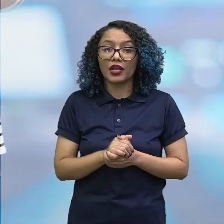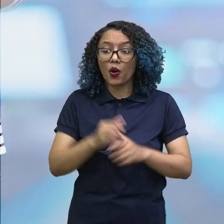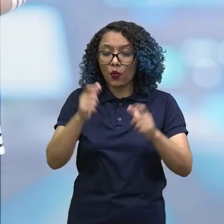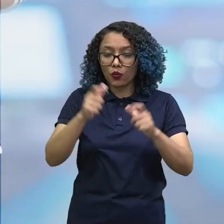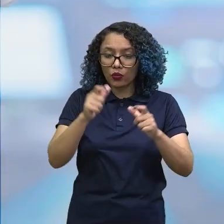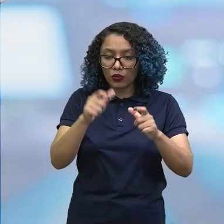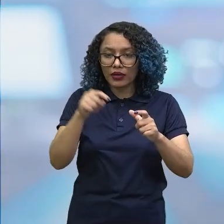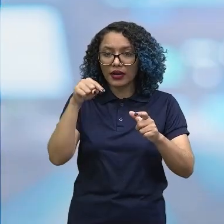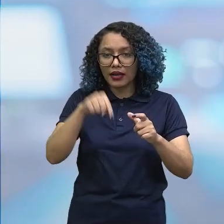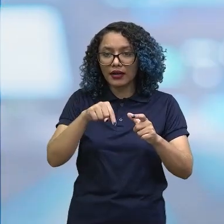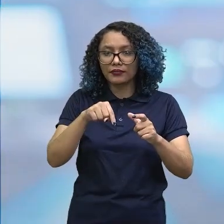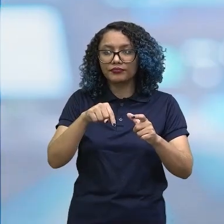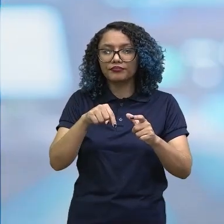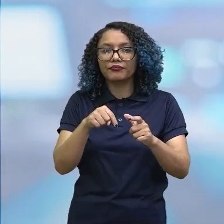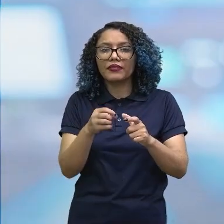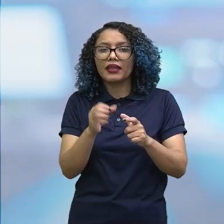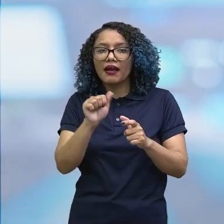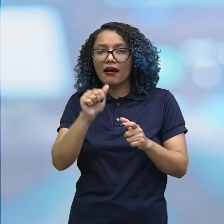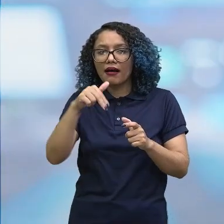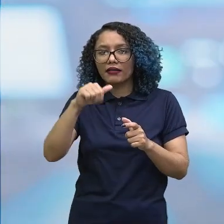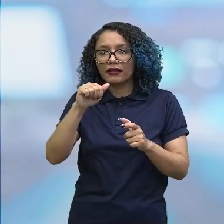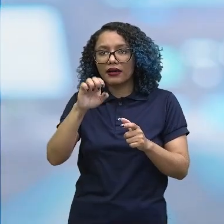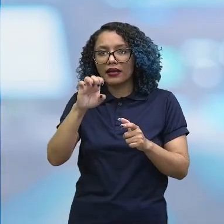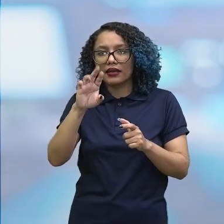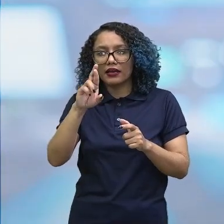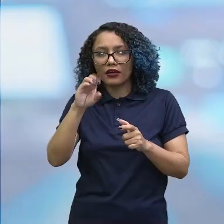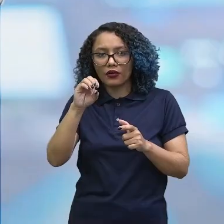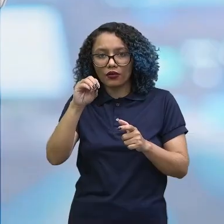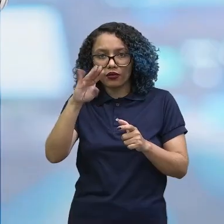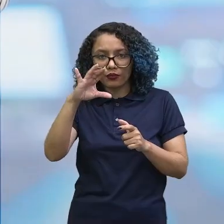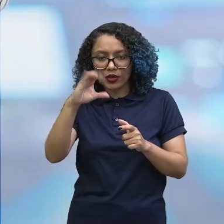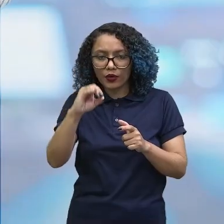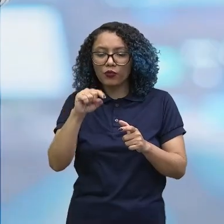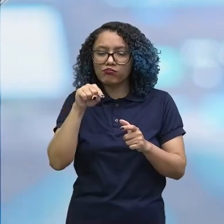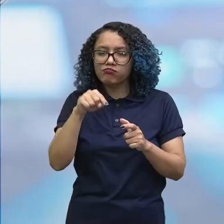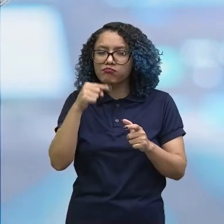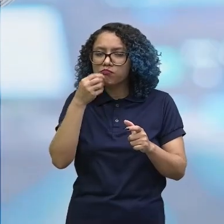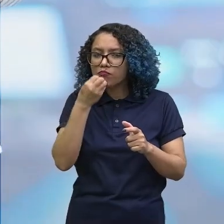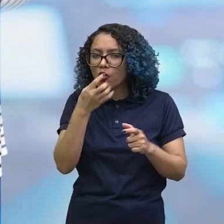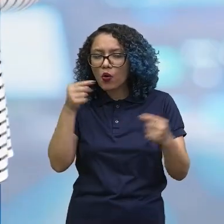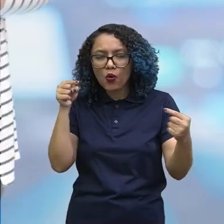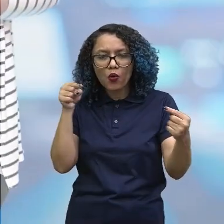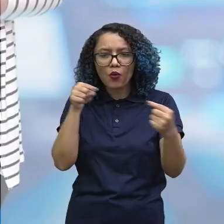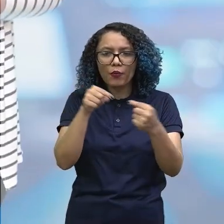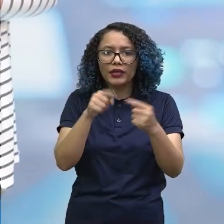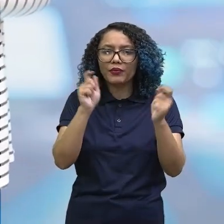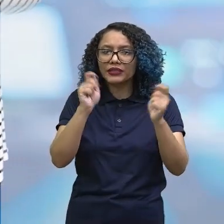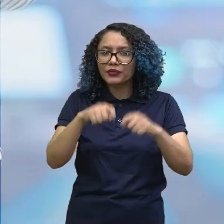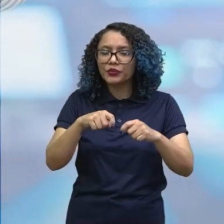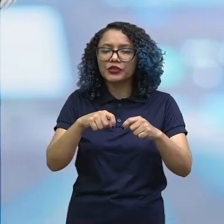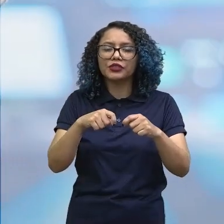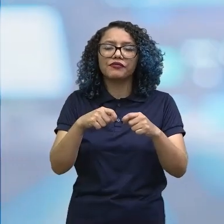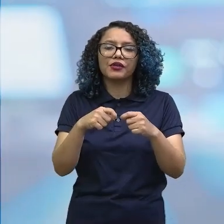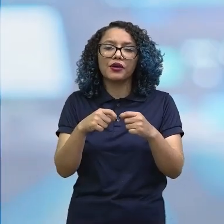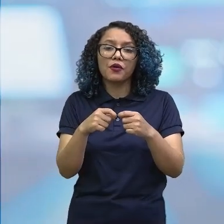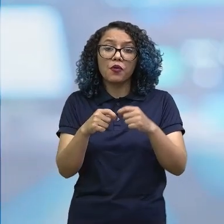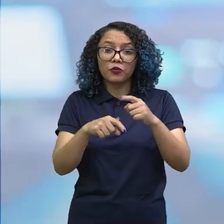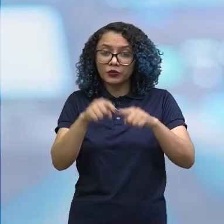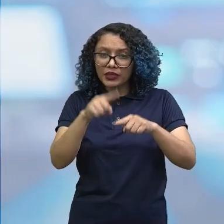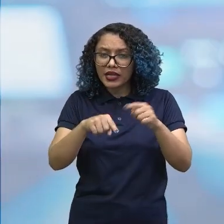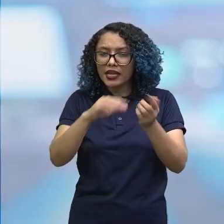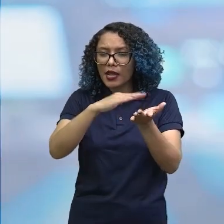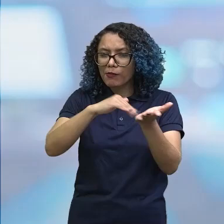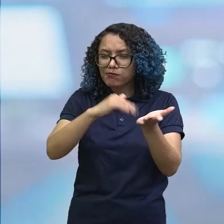ambiente anaeróbio adequado que vai possibilitar a decomposição desses